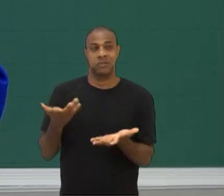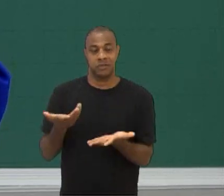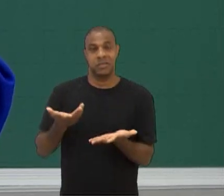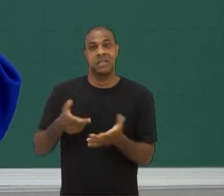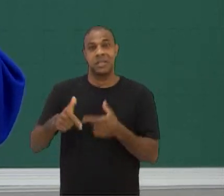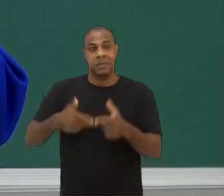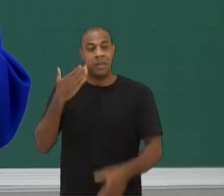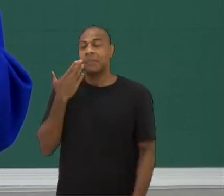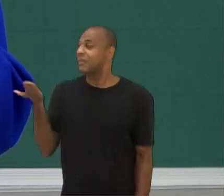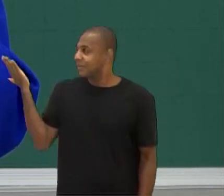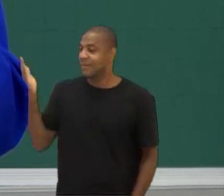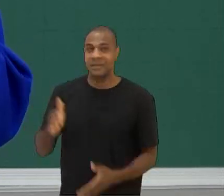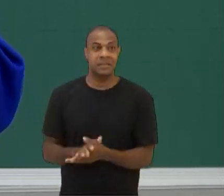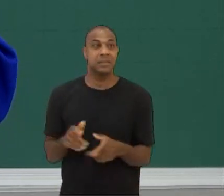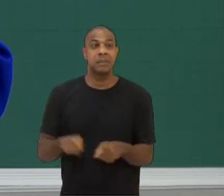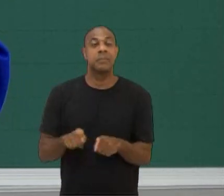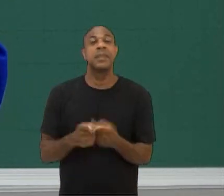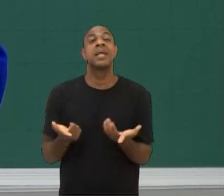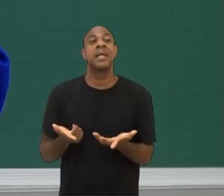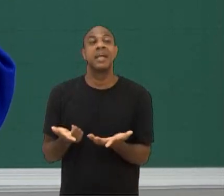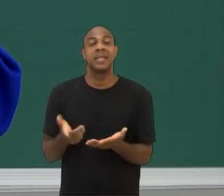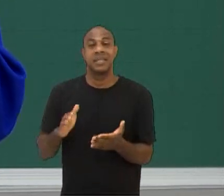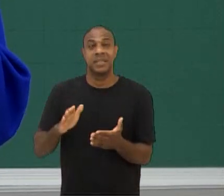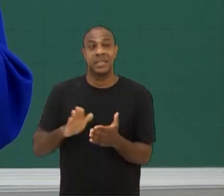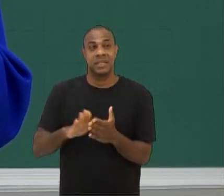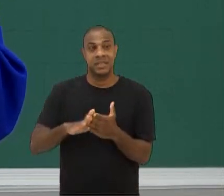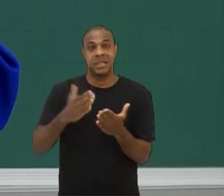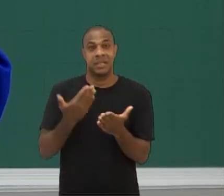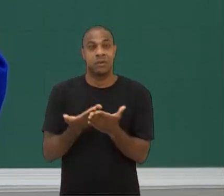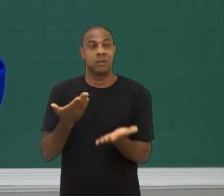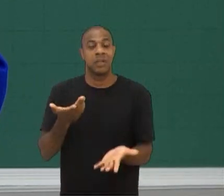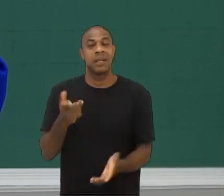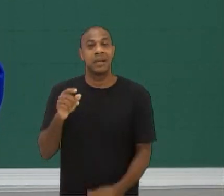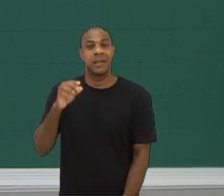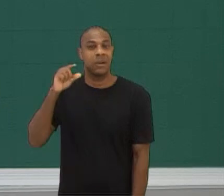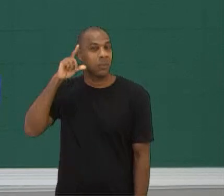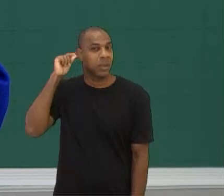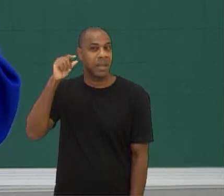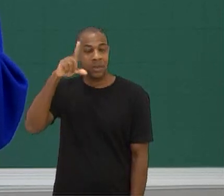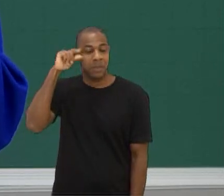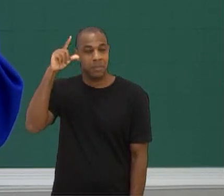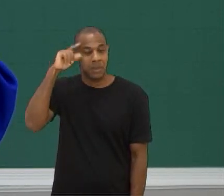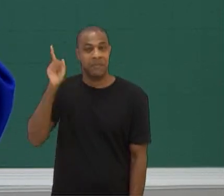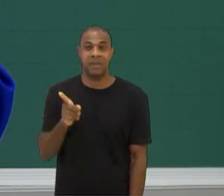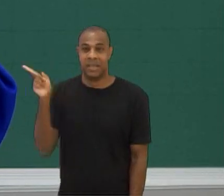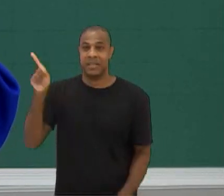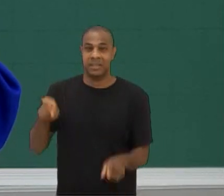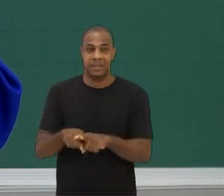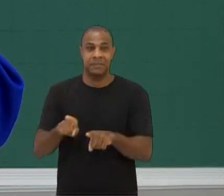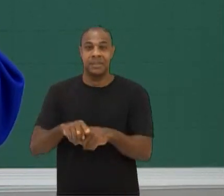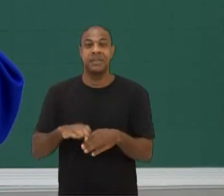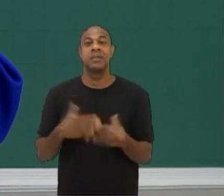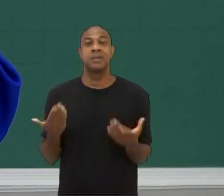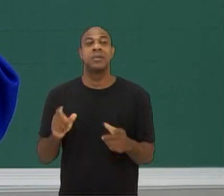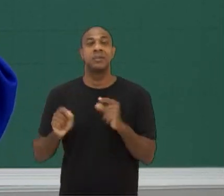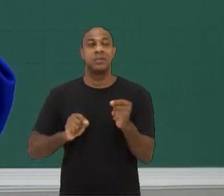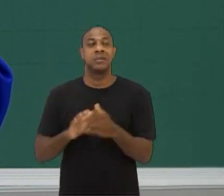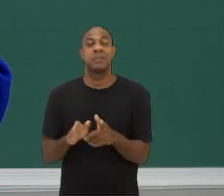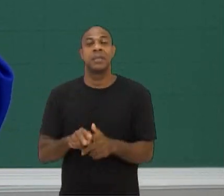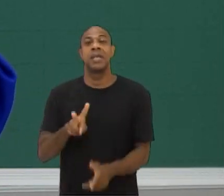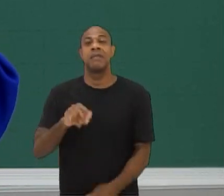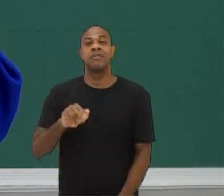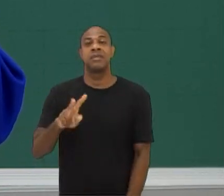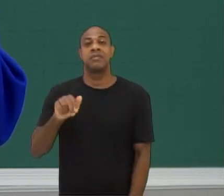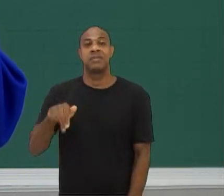do Colégio Visconde de Guarapuava, em Guarapuava, aqui, né? Também perto aqui da região aqui dos Campos Gerais. E a Vivian,